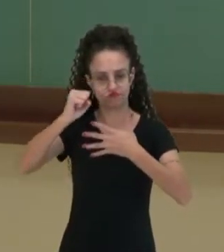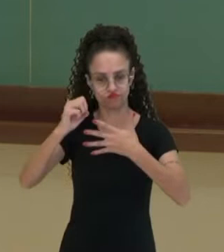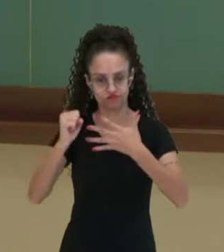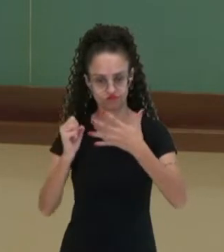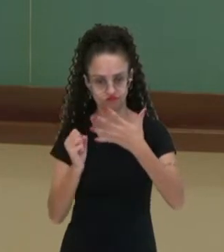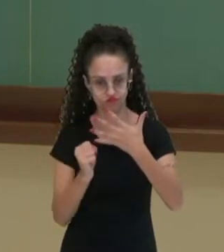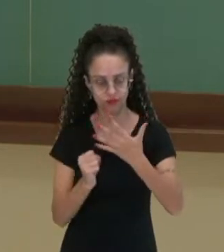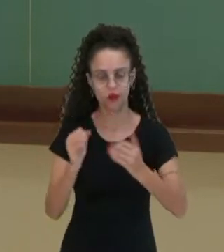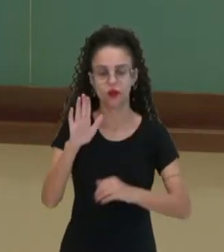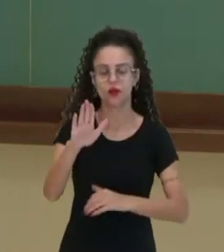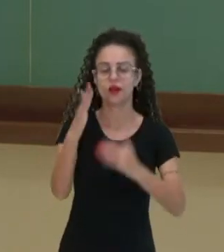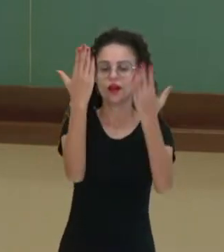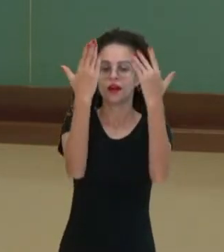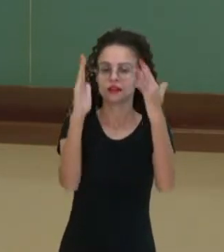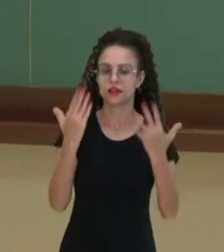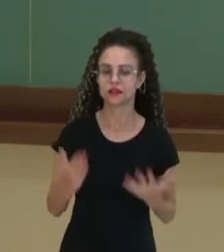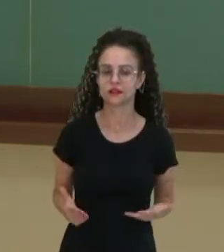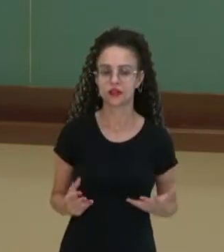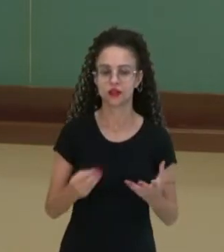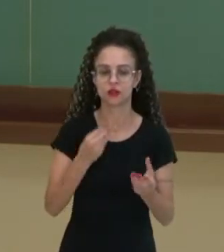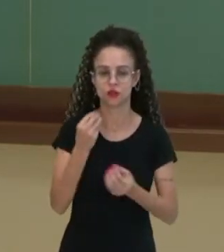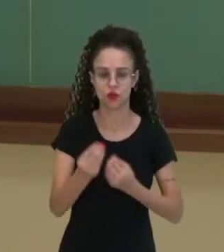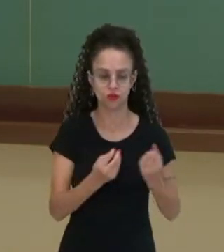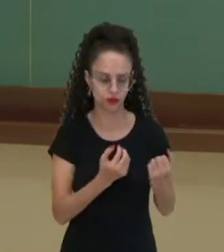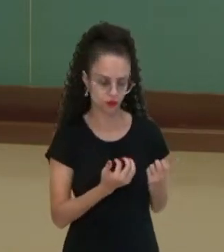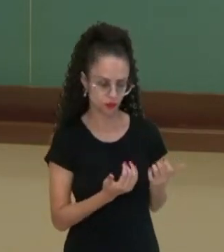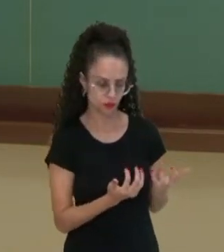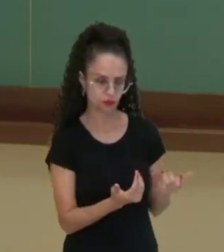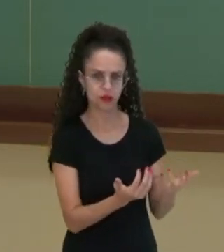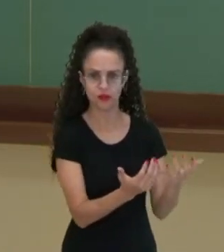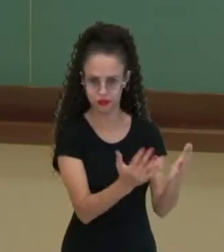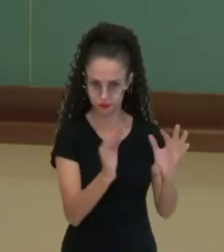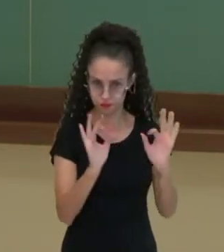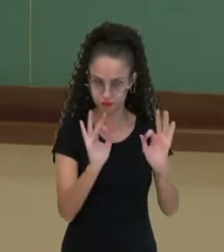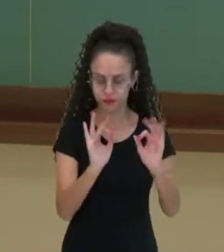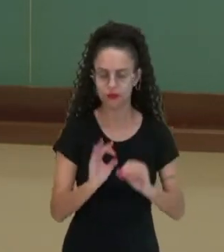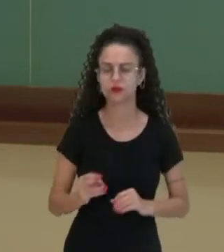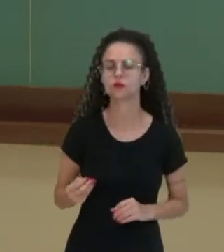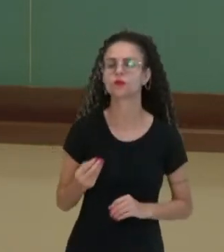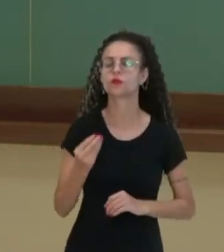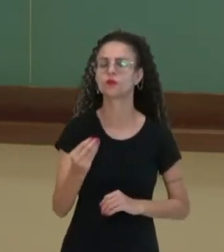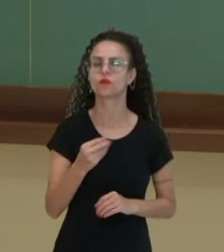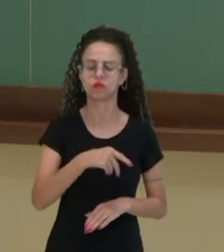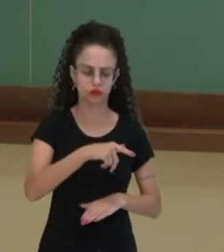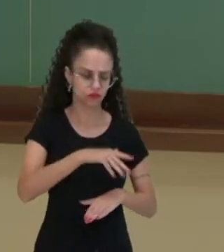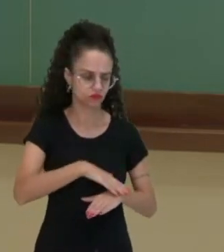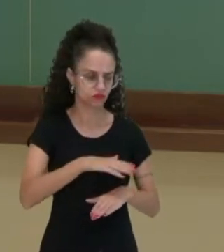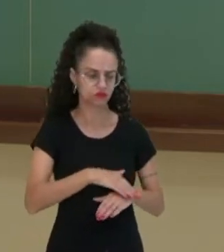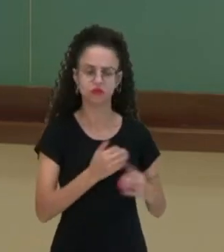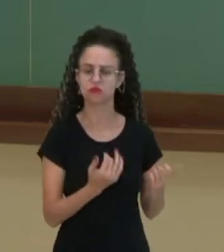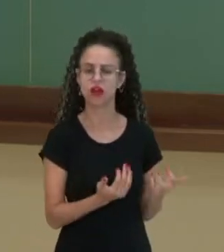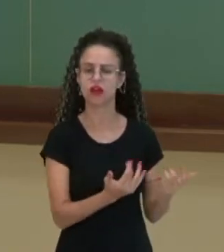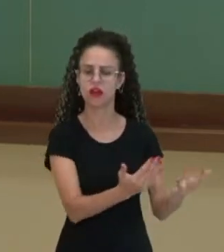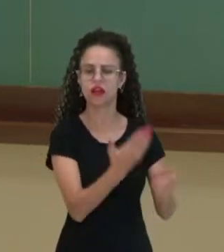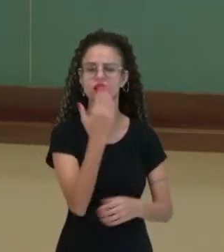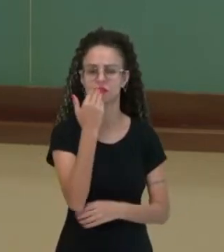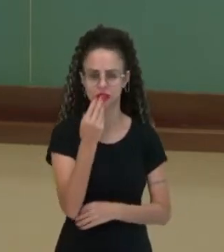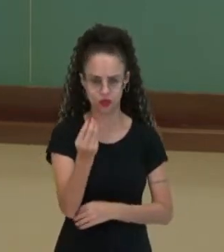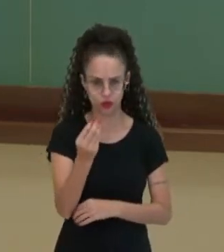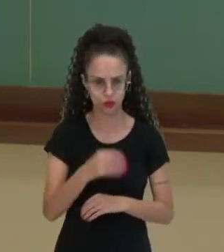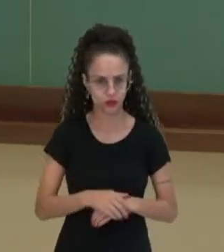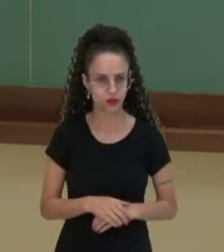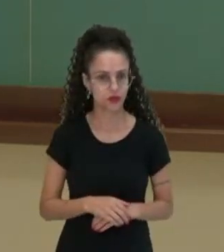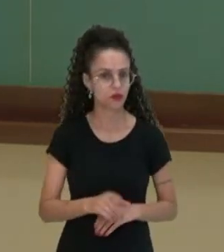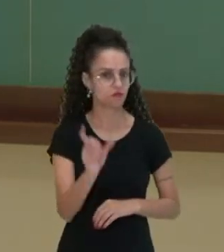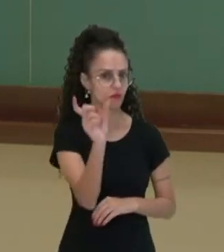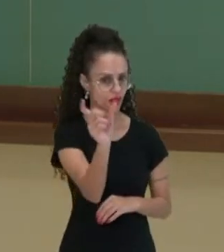primeiro, vamos falar primeiro do reino vegetal, das plantas. Como que as plantas se alimentam, professora? Ah, eu vou falar uma palavra